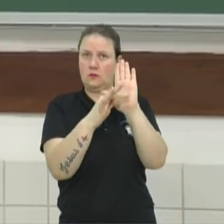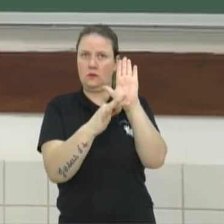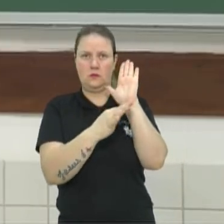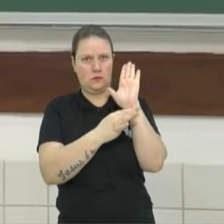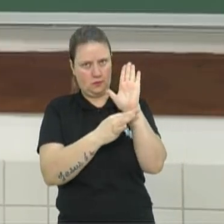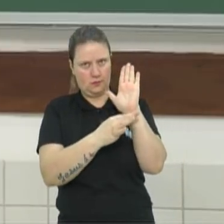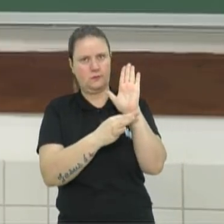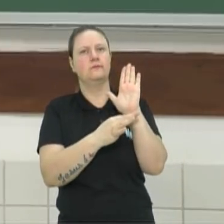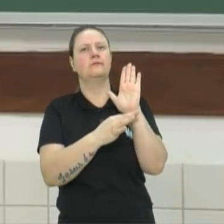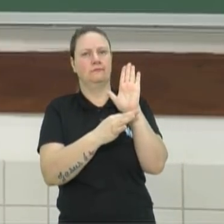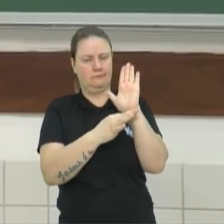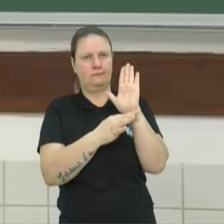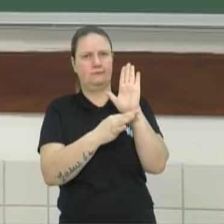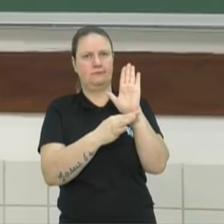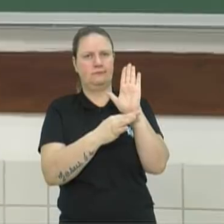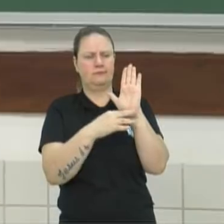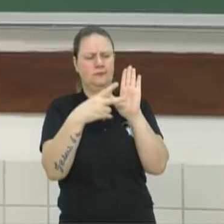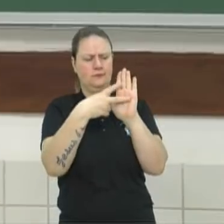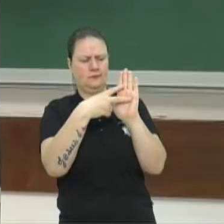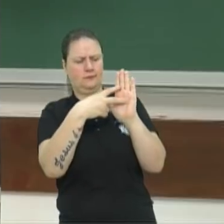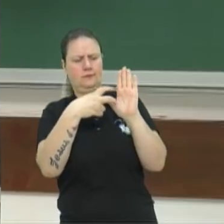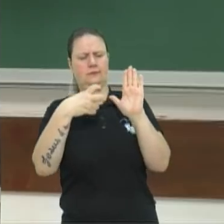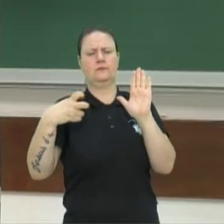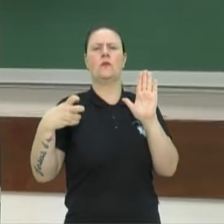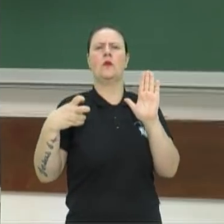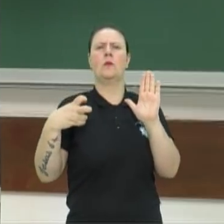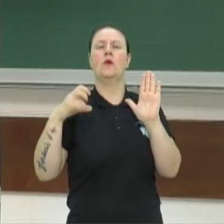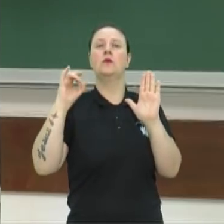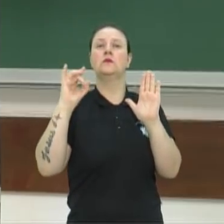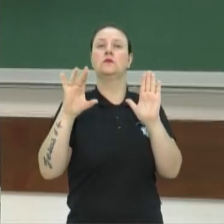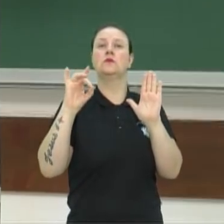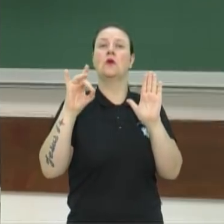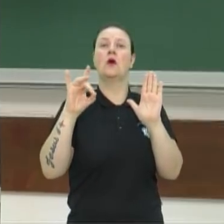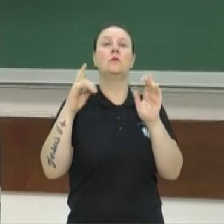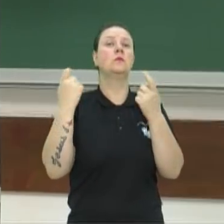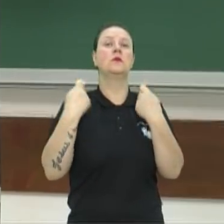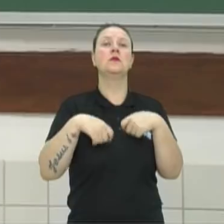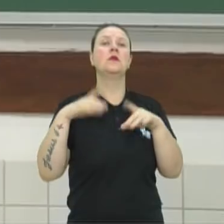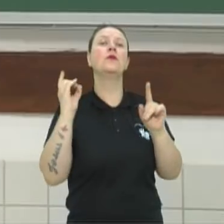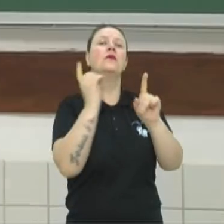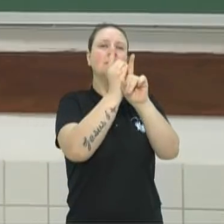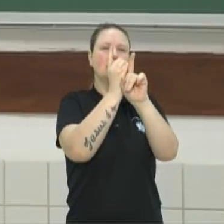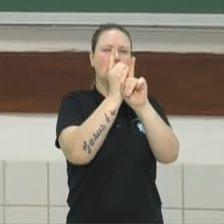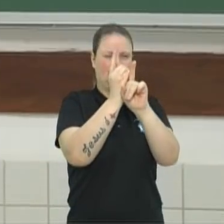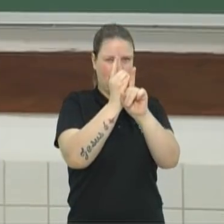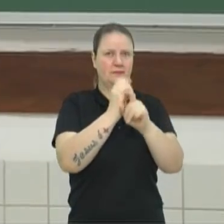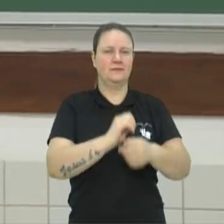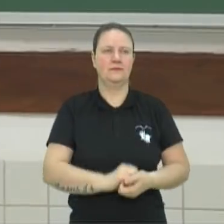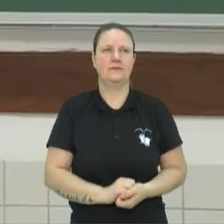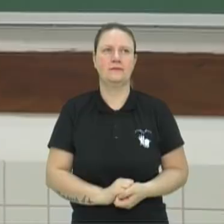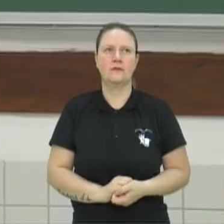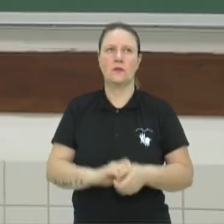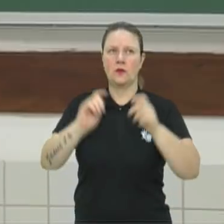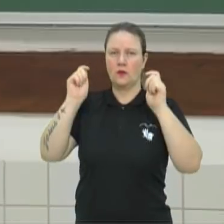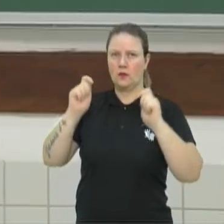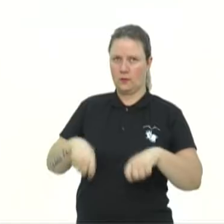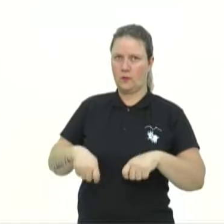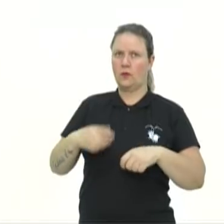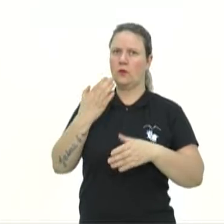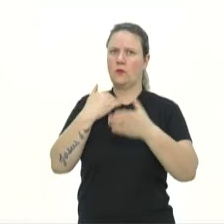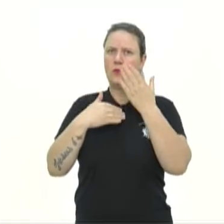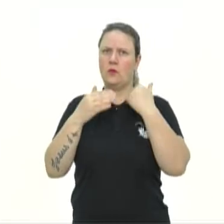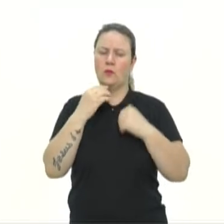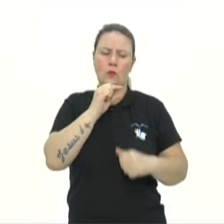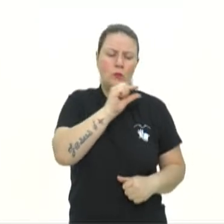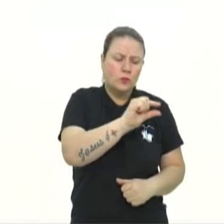ela está aparente no texto. Ela só precisa ser encontrada. Vamos ver. Porque pode ser consumida em